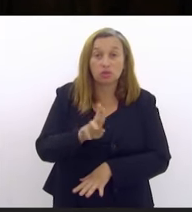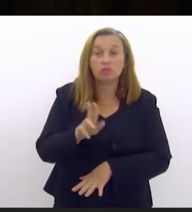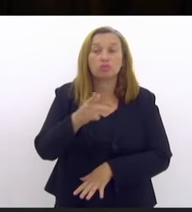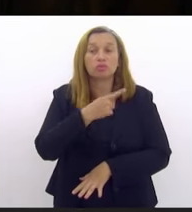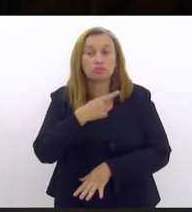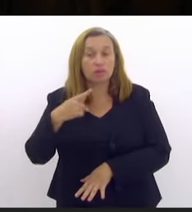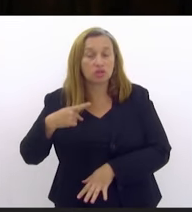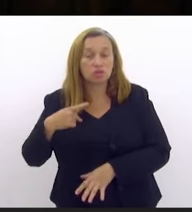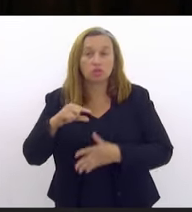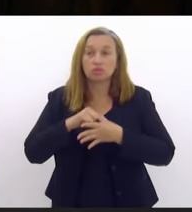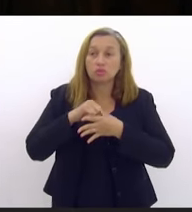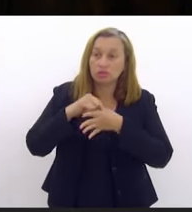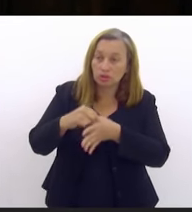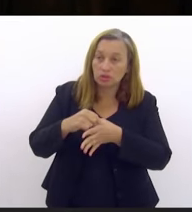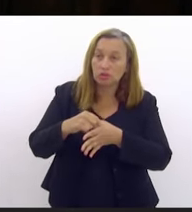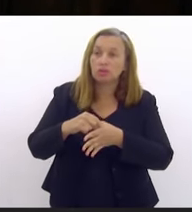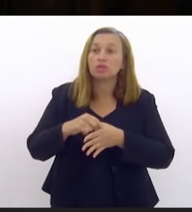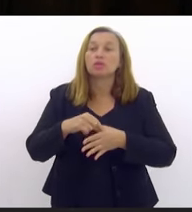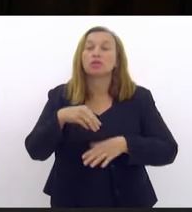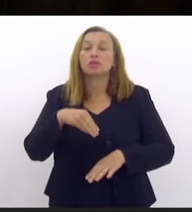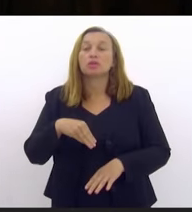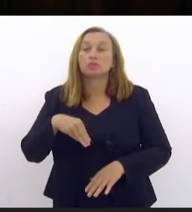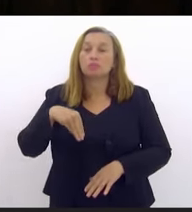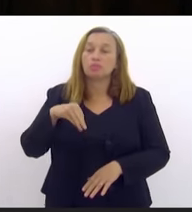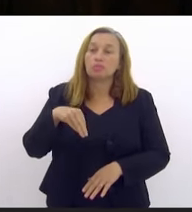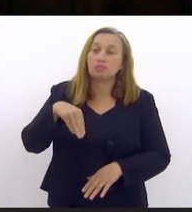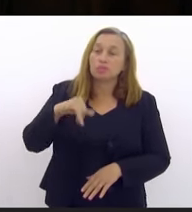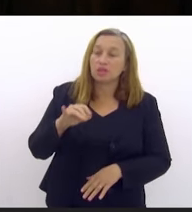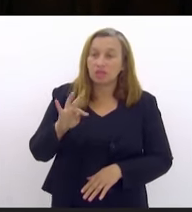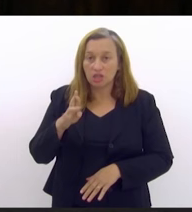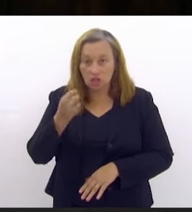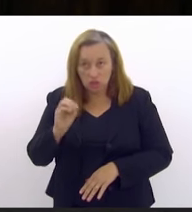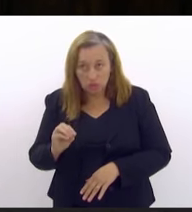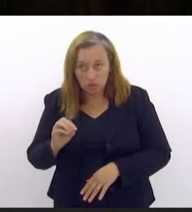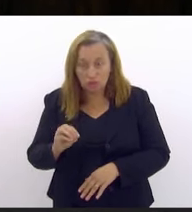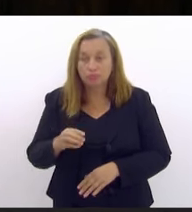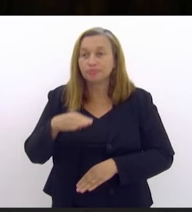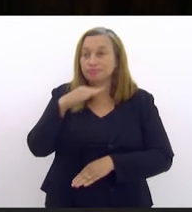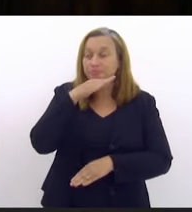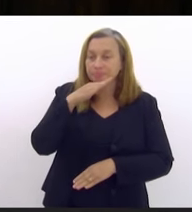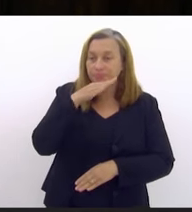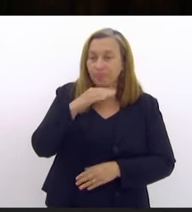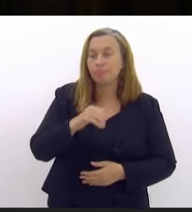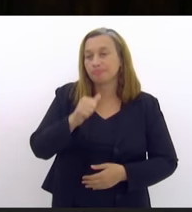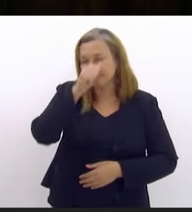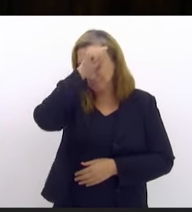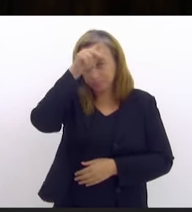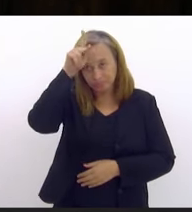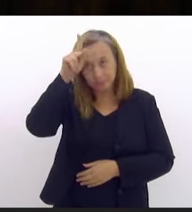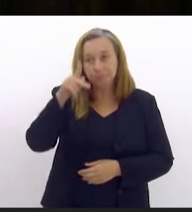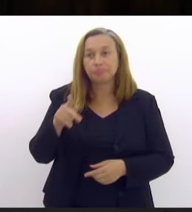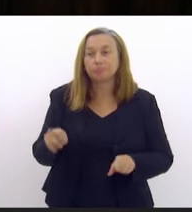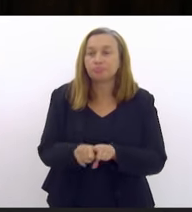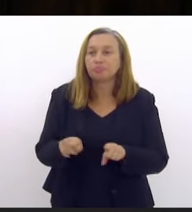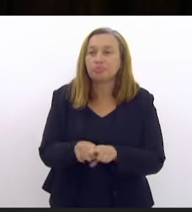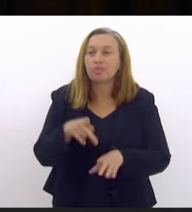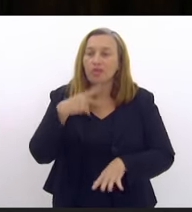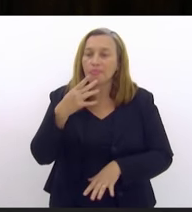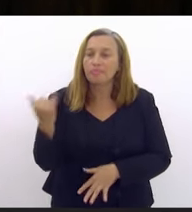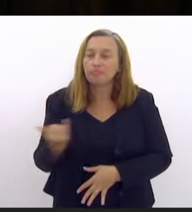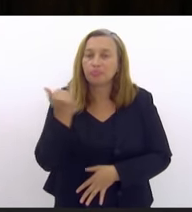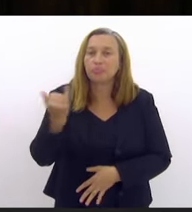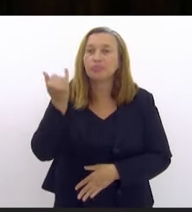dos líderes, dos ministros que estão no município de Mangaratiba, eu venho falar sobre a importância